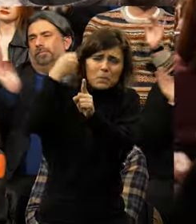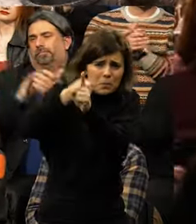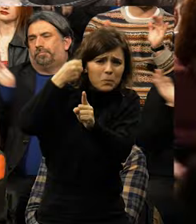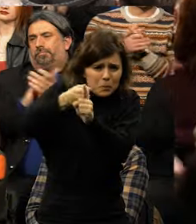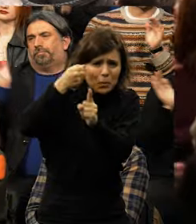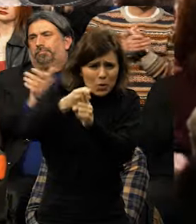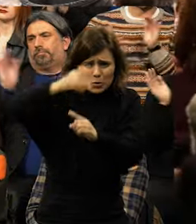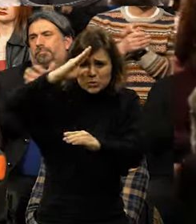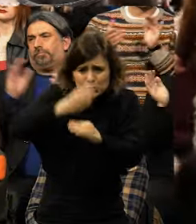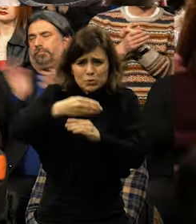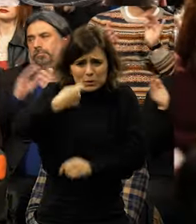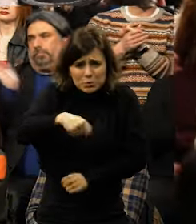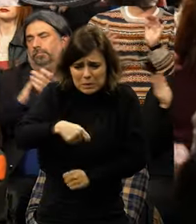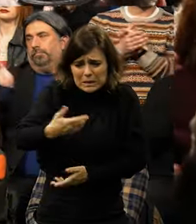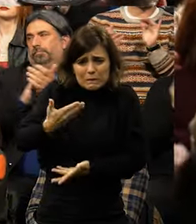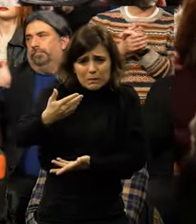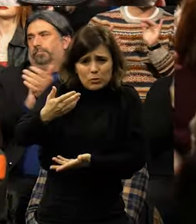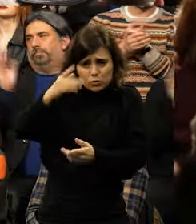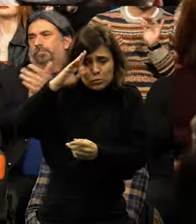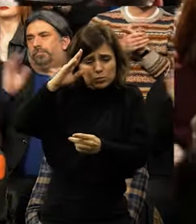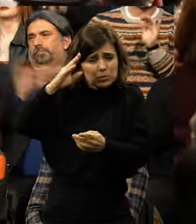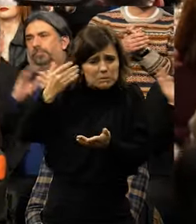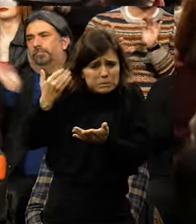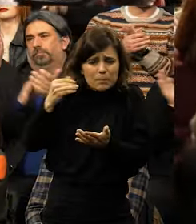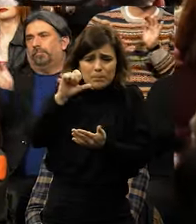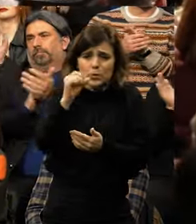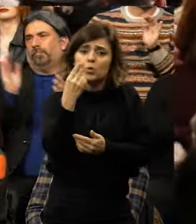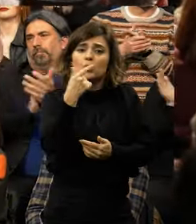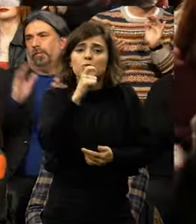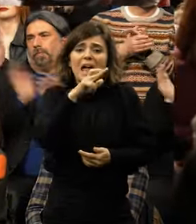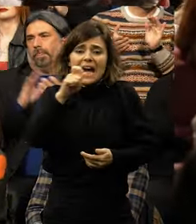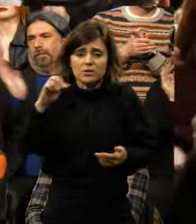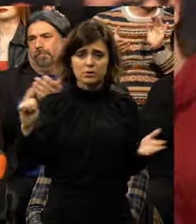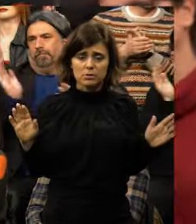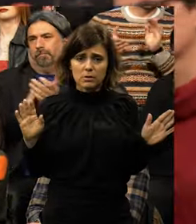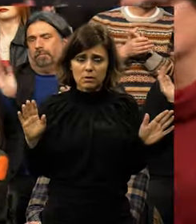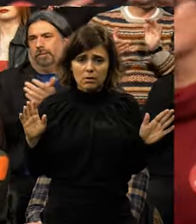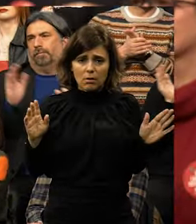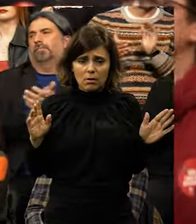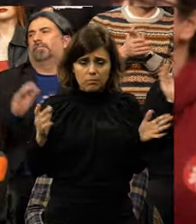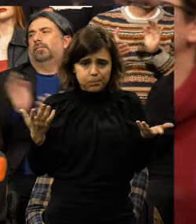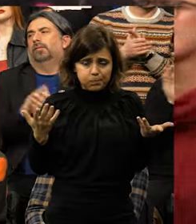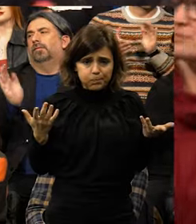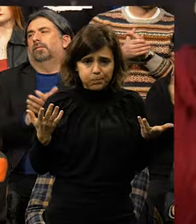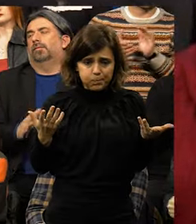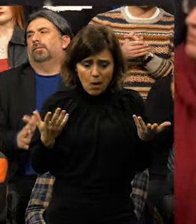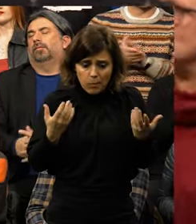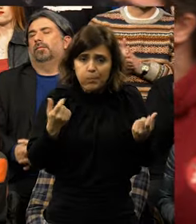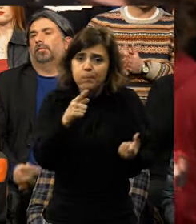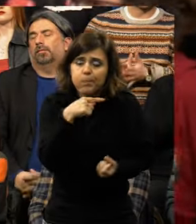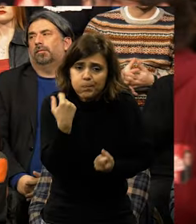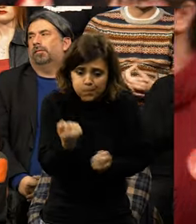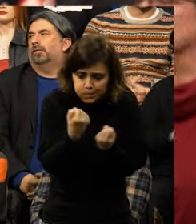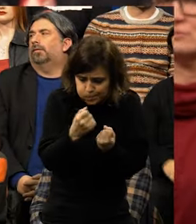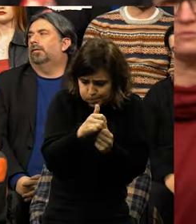antón Guterres são incapazes se associarem a anteres e